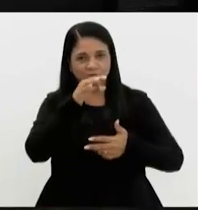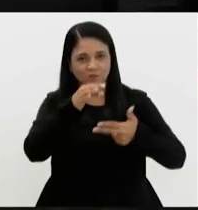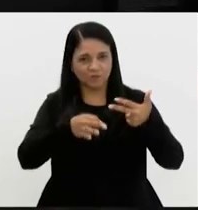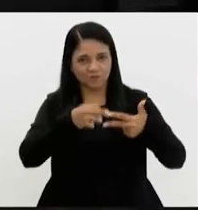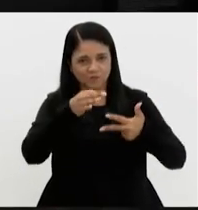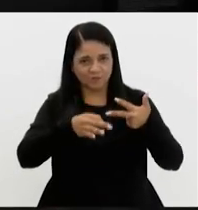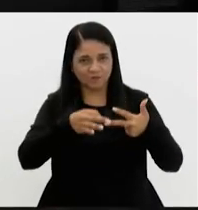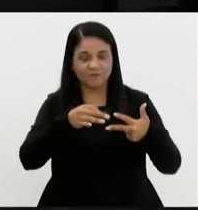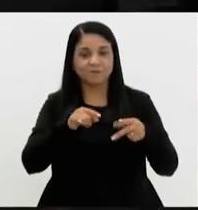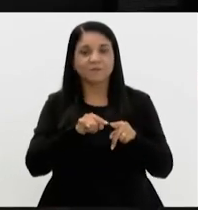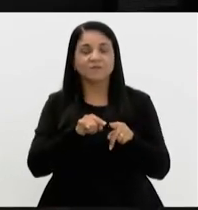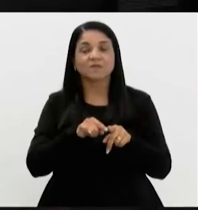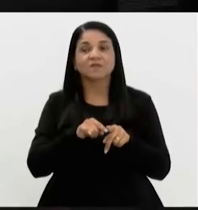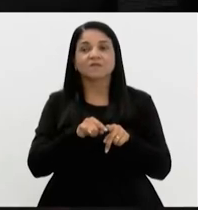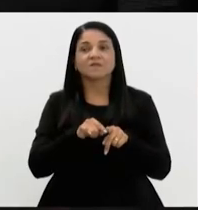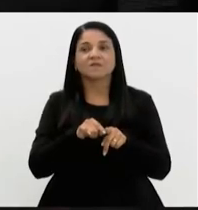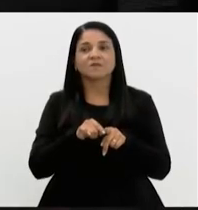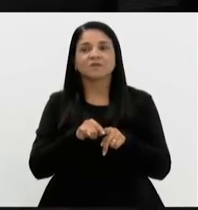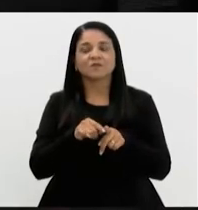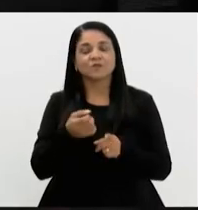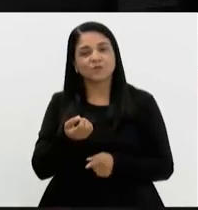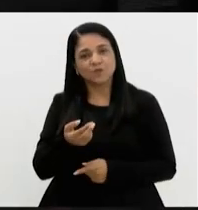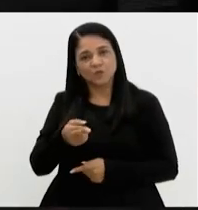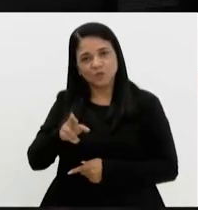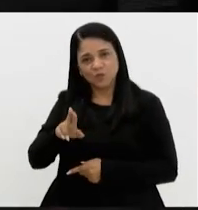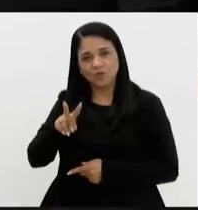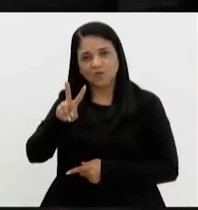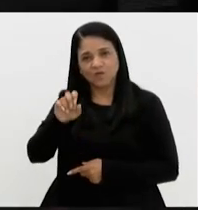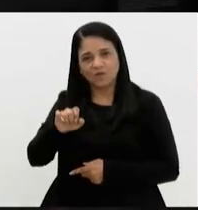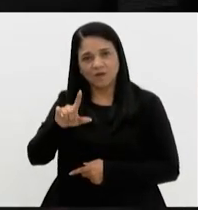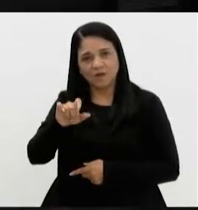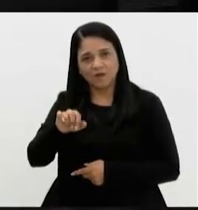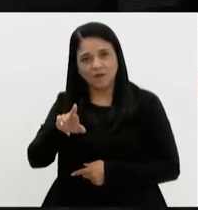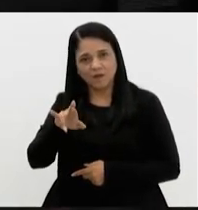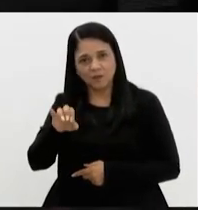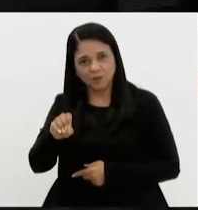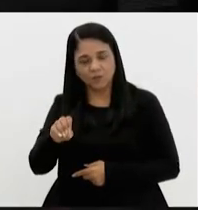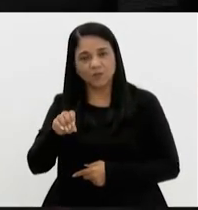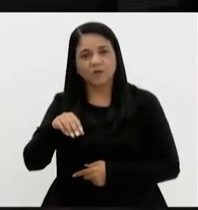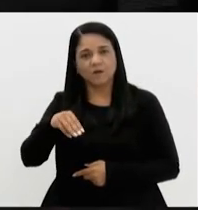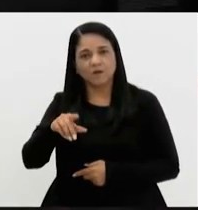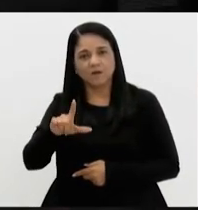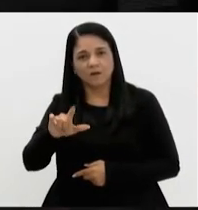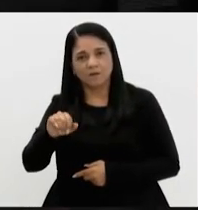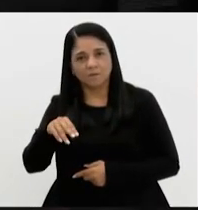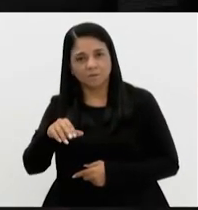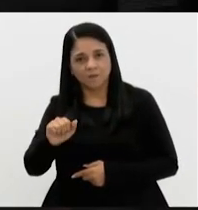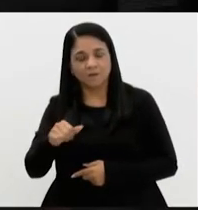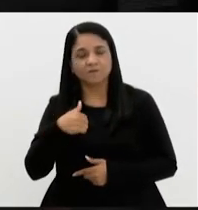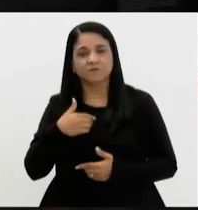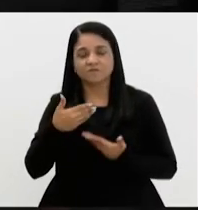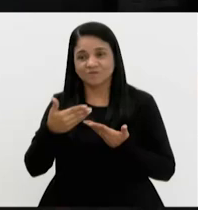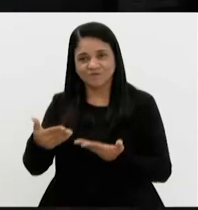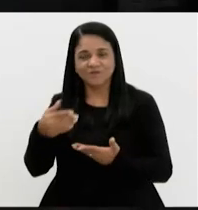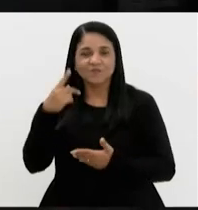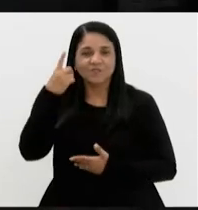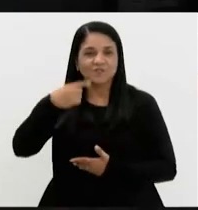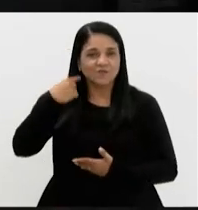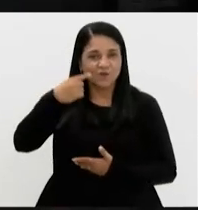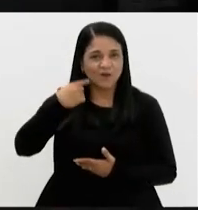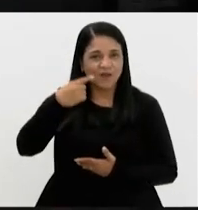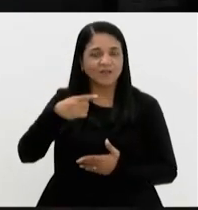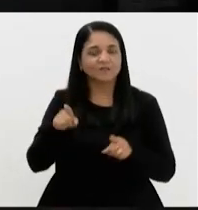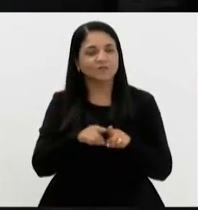em nome do drout Valério Lima aqui presente felicito os advogados e advogadas Dr